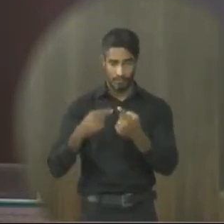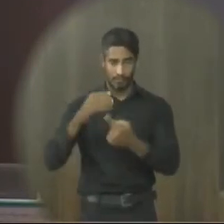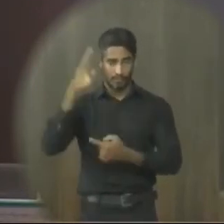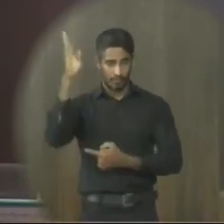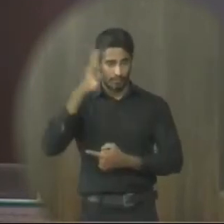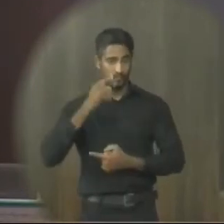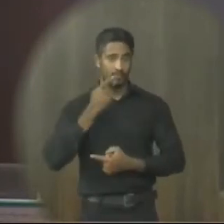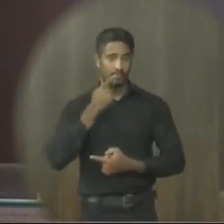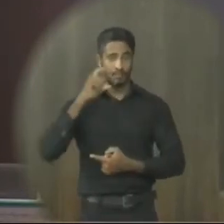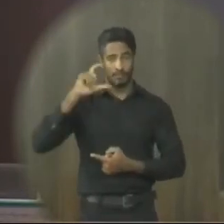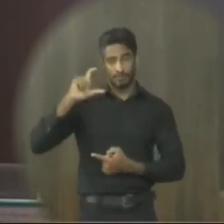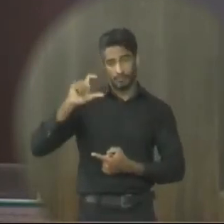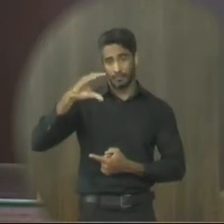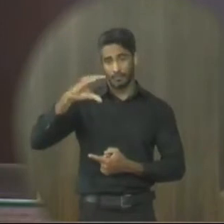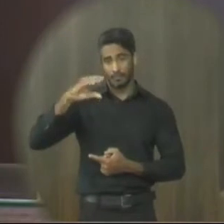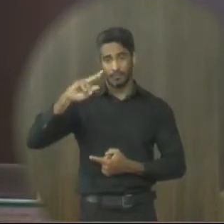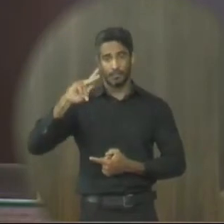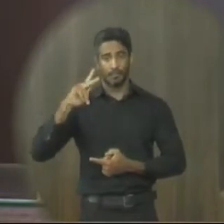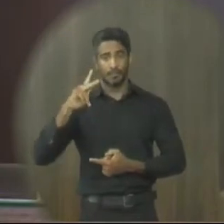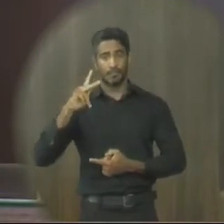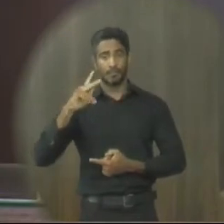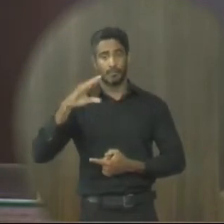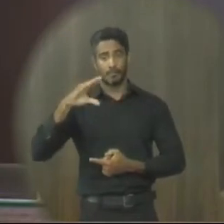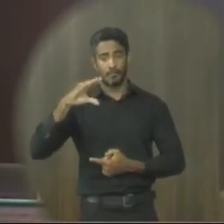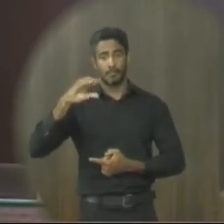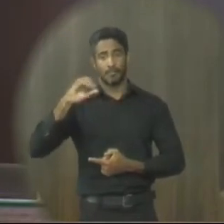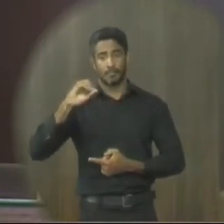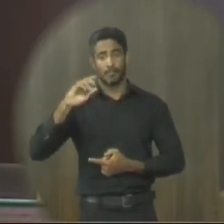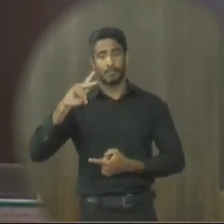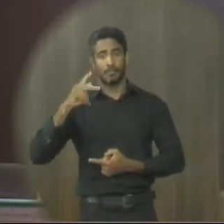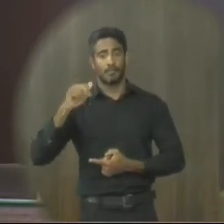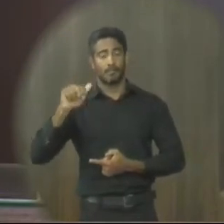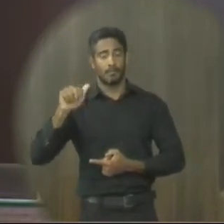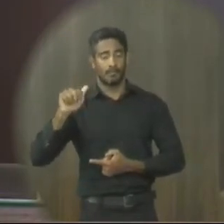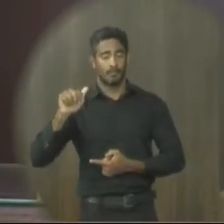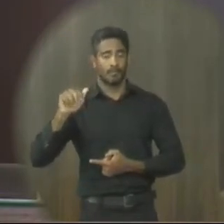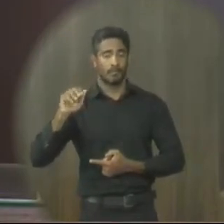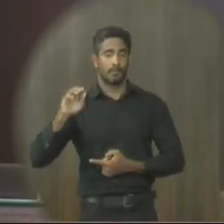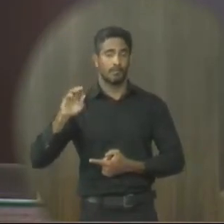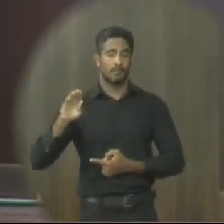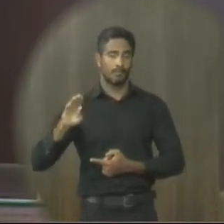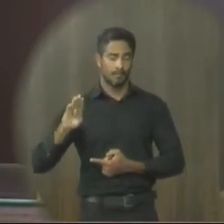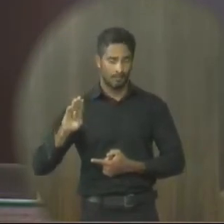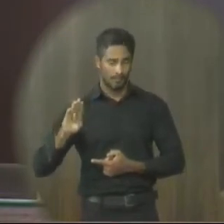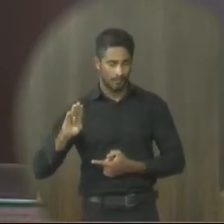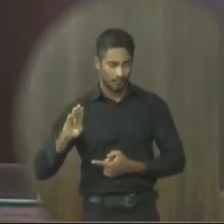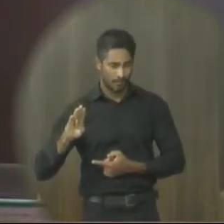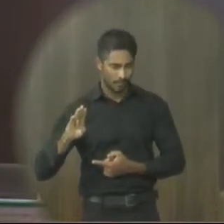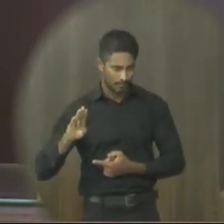2257, Dente Grande, Proaz. Sala de sessões de Comissão Municipal de Janaúba.